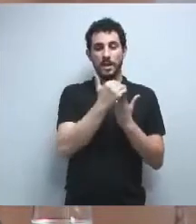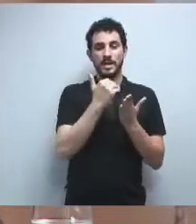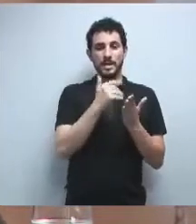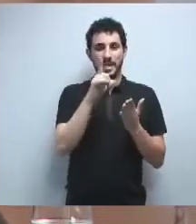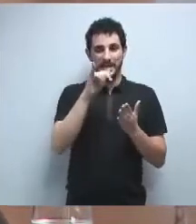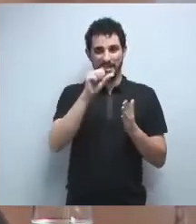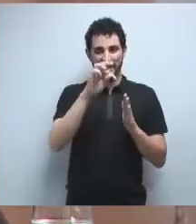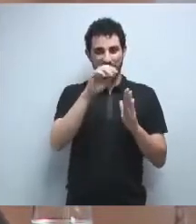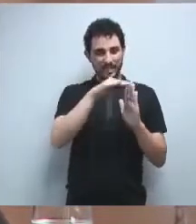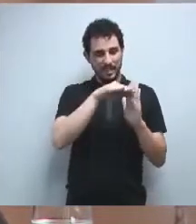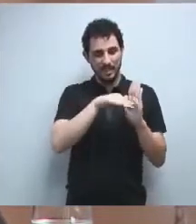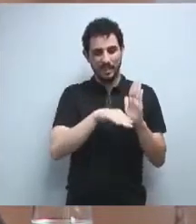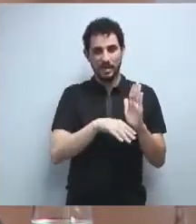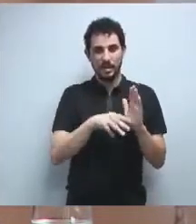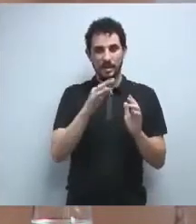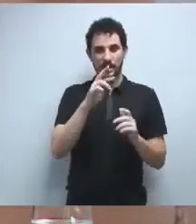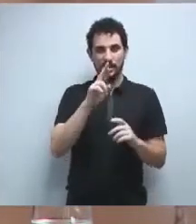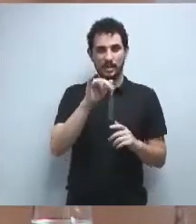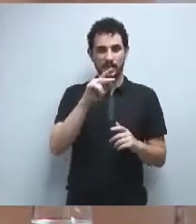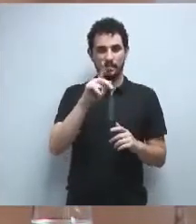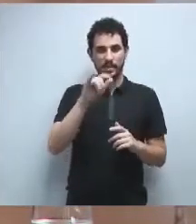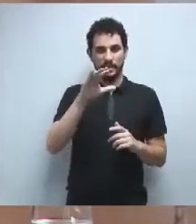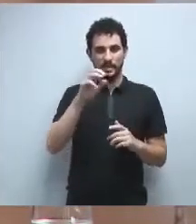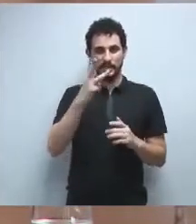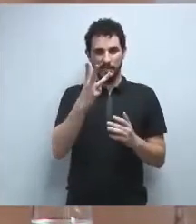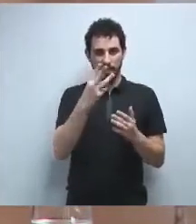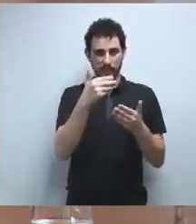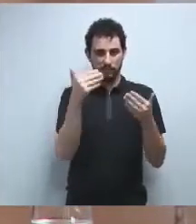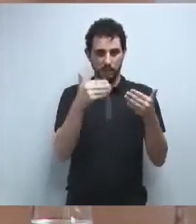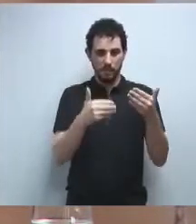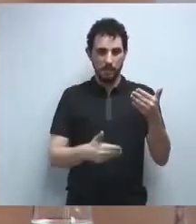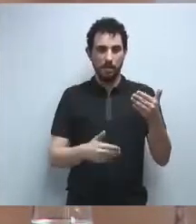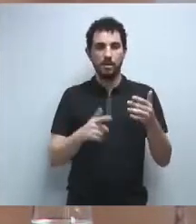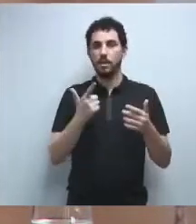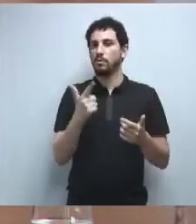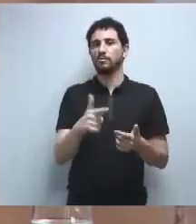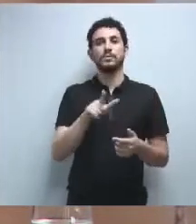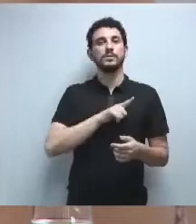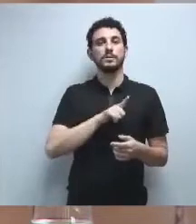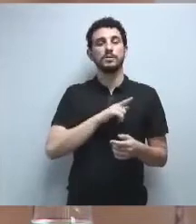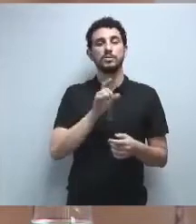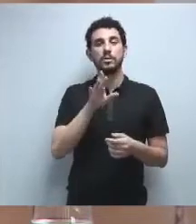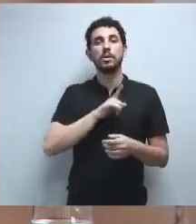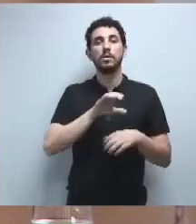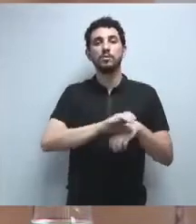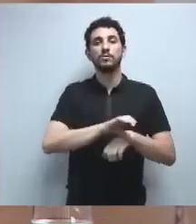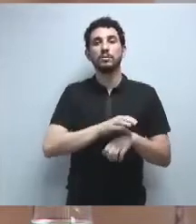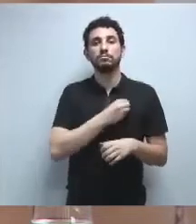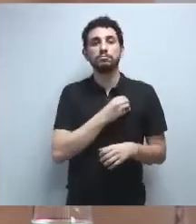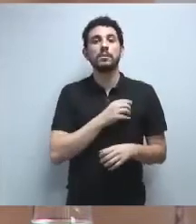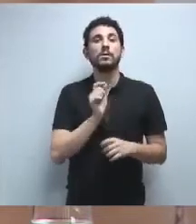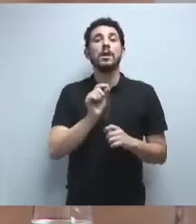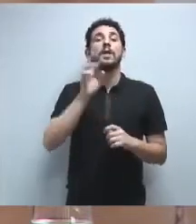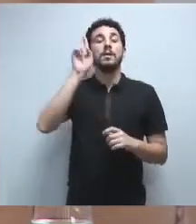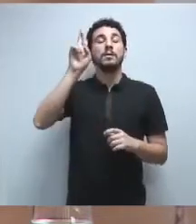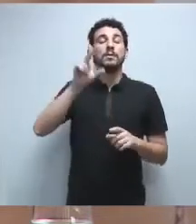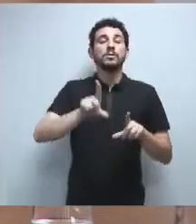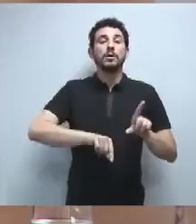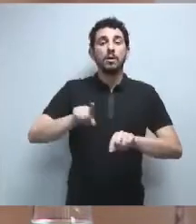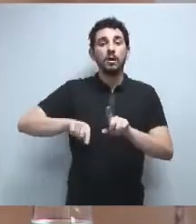tríplice não existe continua a constituição vigente a dizer que quem escolhe